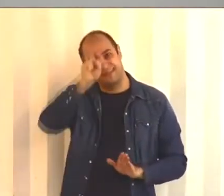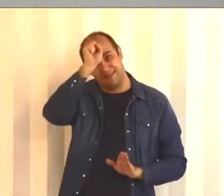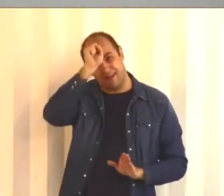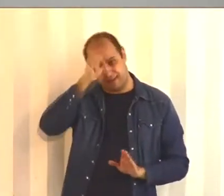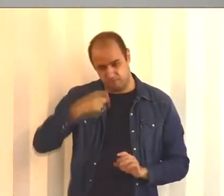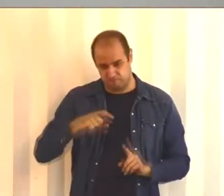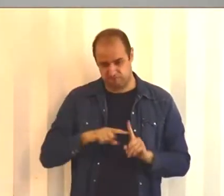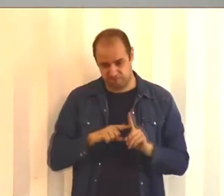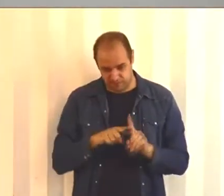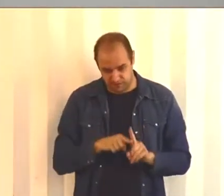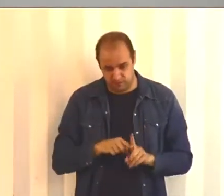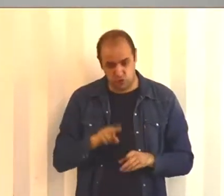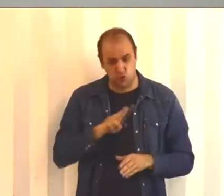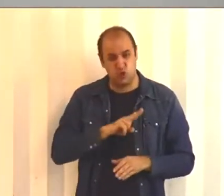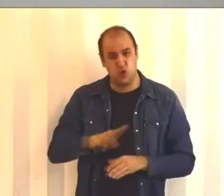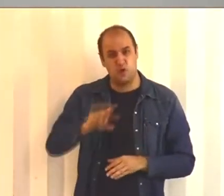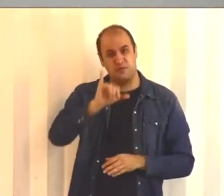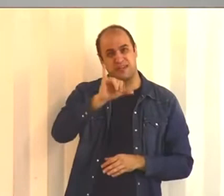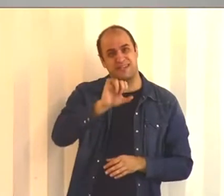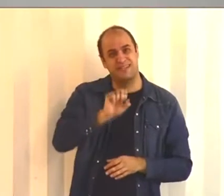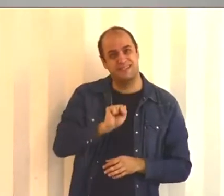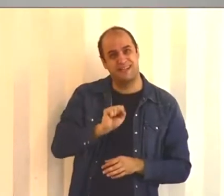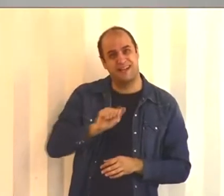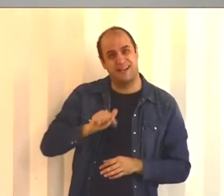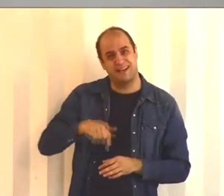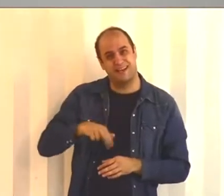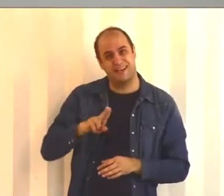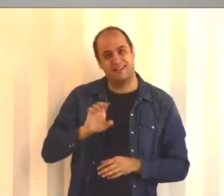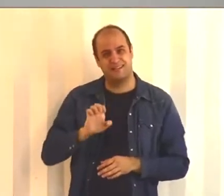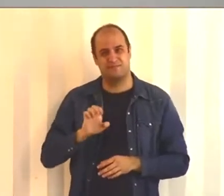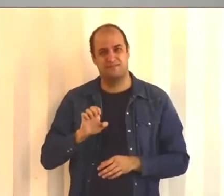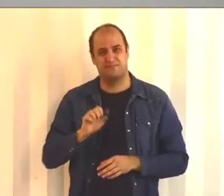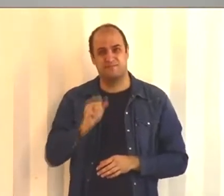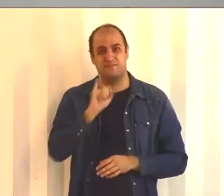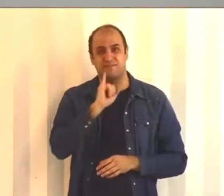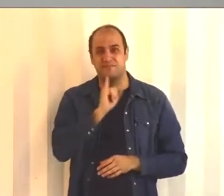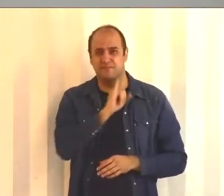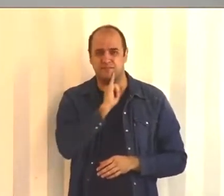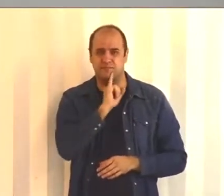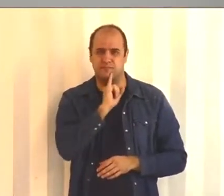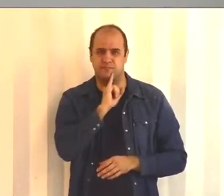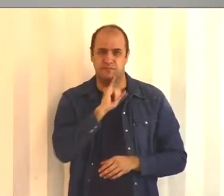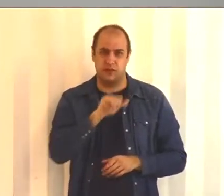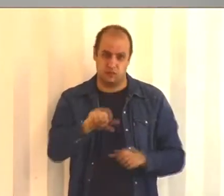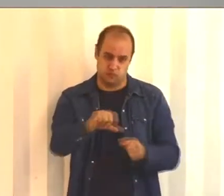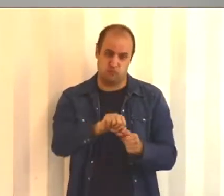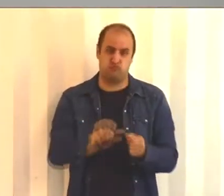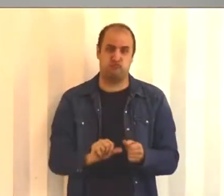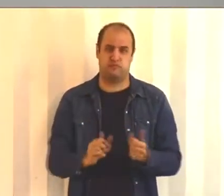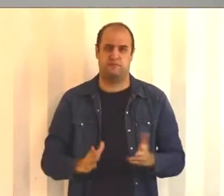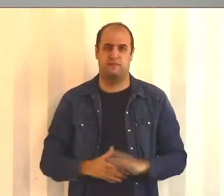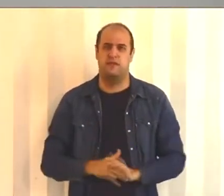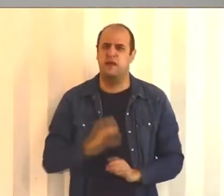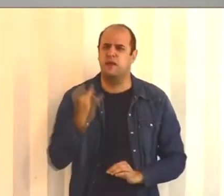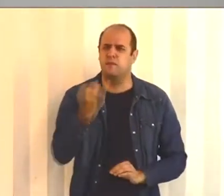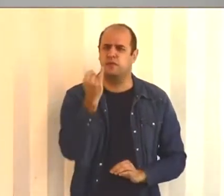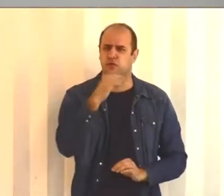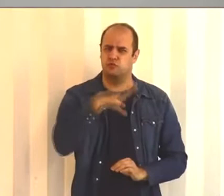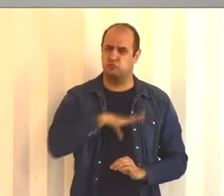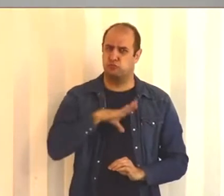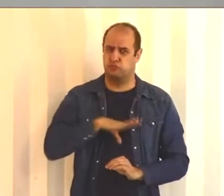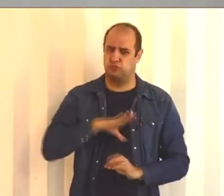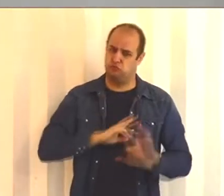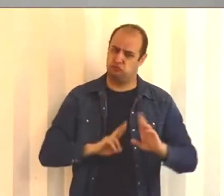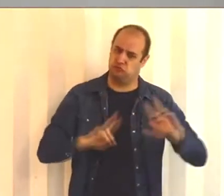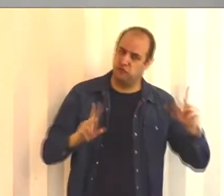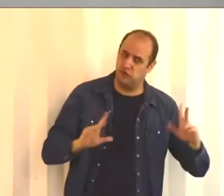luz, pôs o nome de Isaque, e Abraão o circuncidou. Irmãos, uma coisa importante no texto, que na língua portuguesa a gente